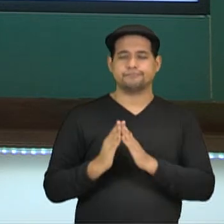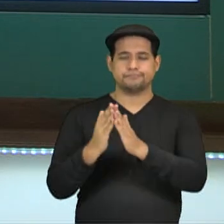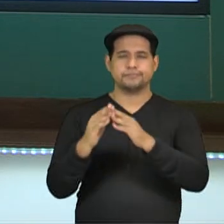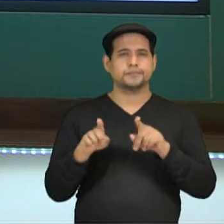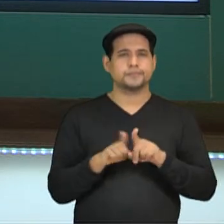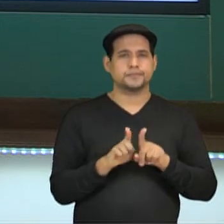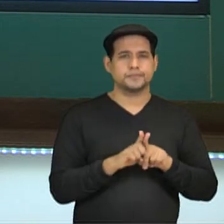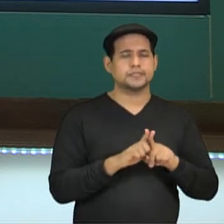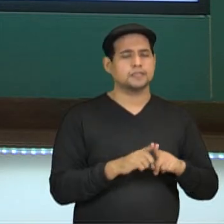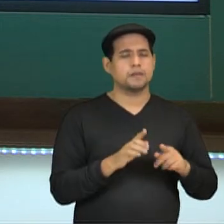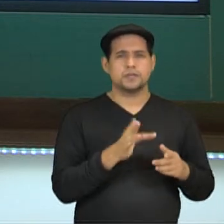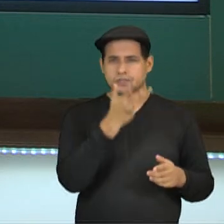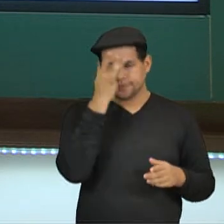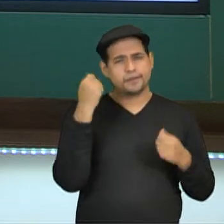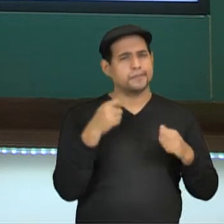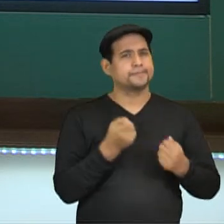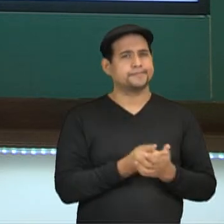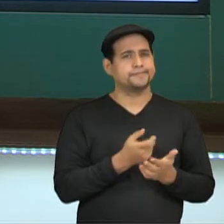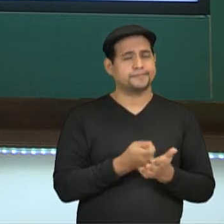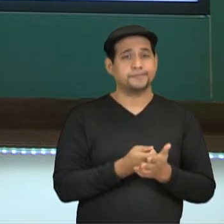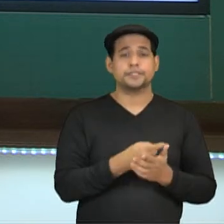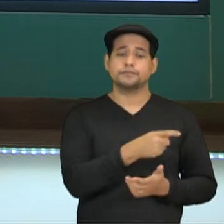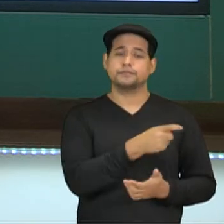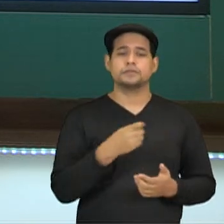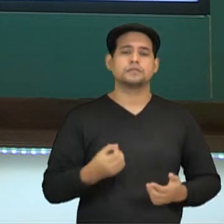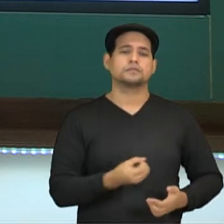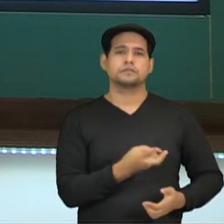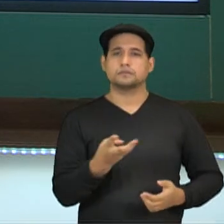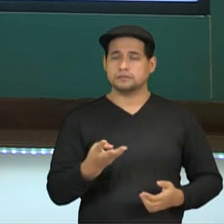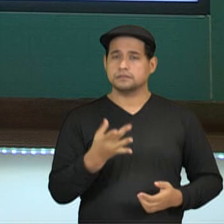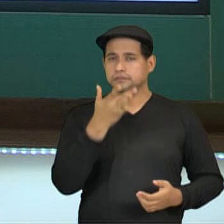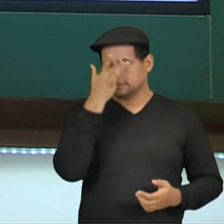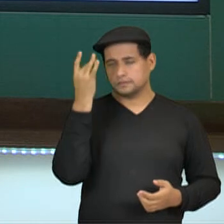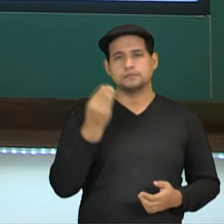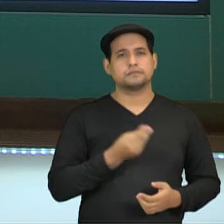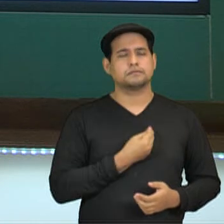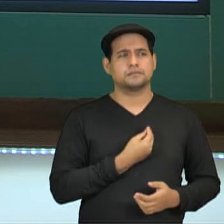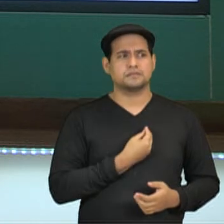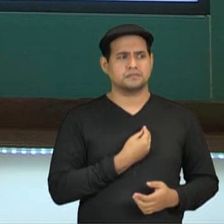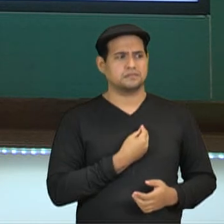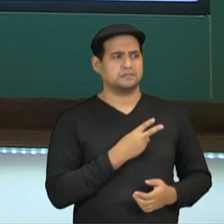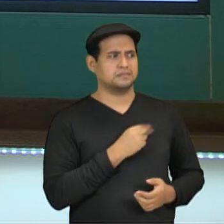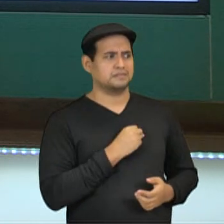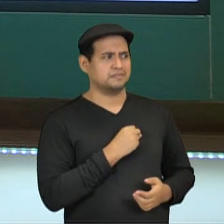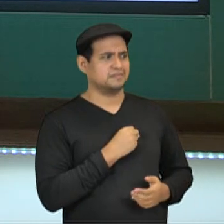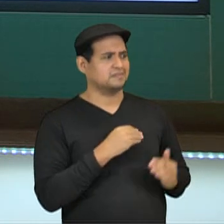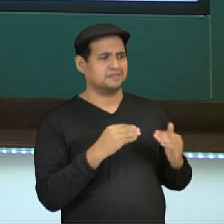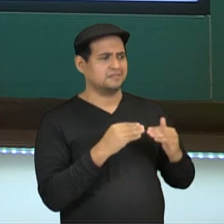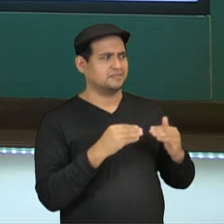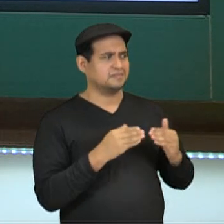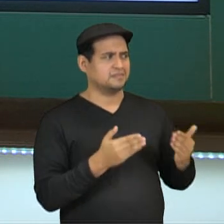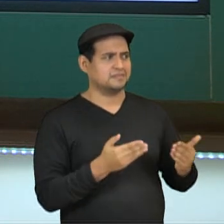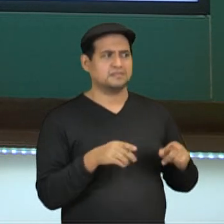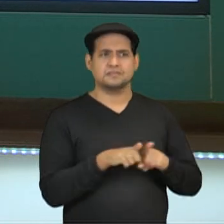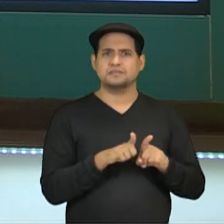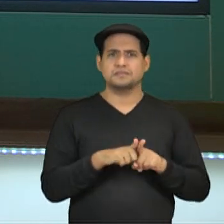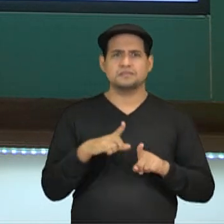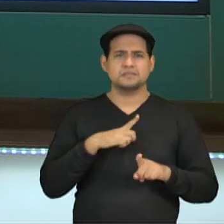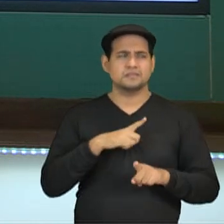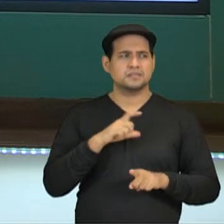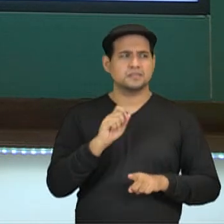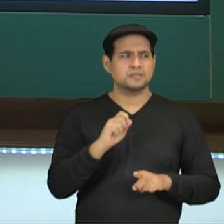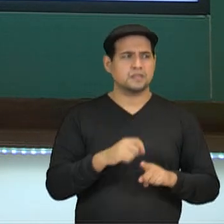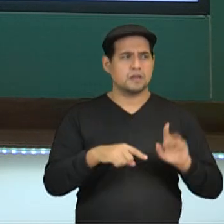dos inadimplentes e tal? X é a quantidade de moradores. Não faz sentido eu